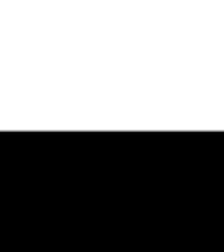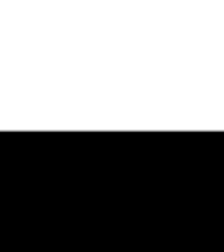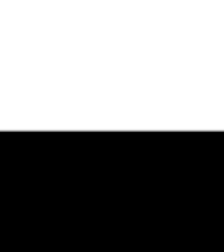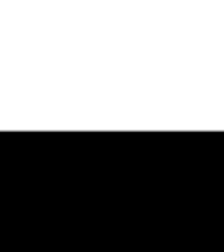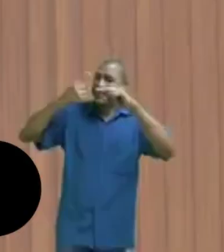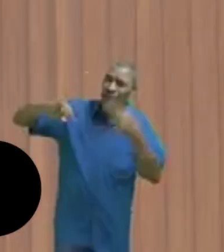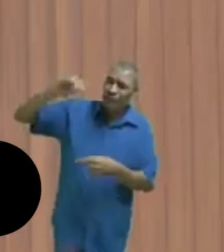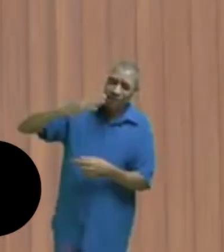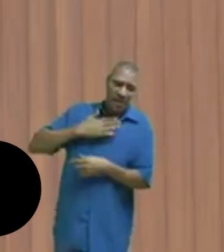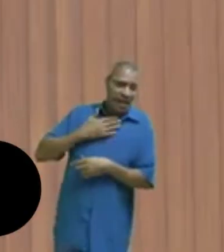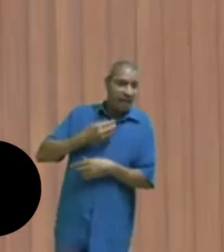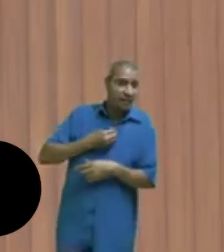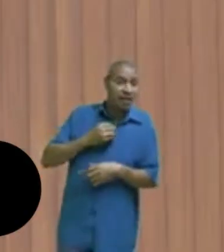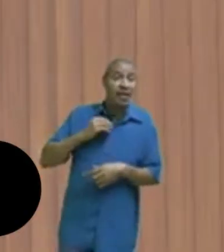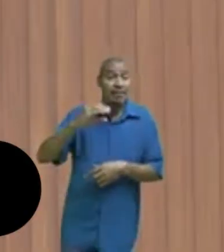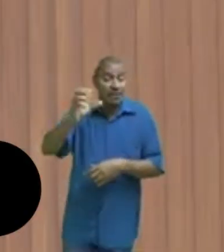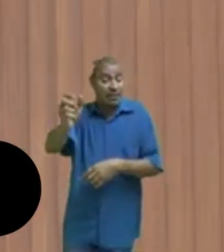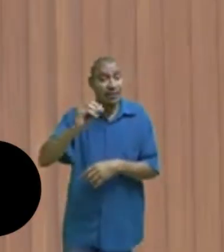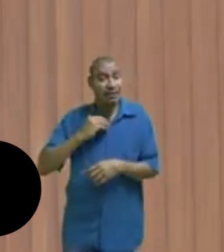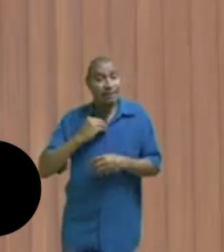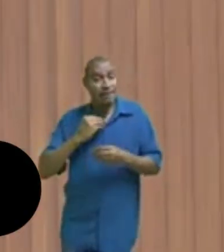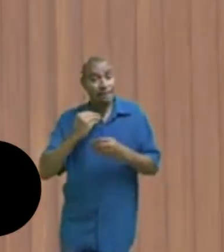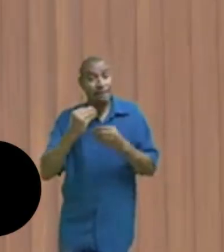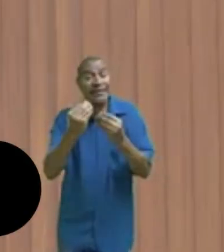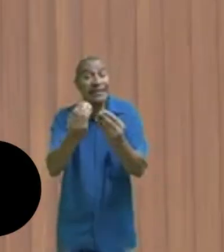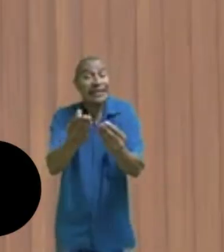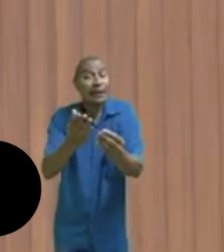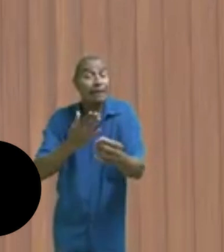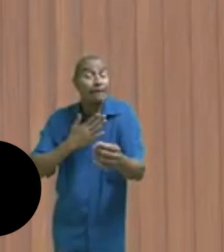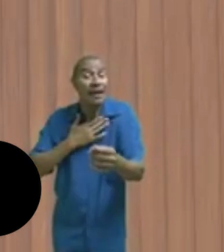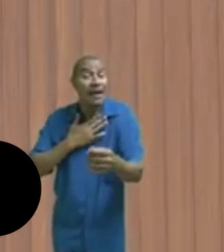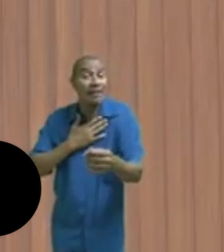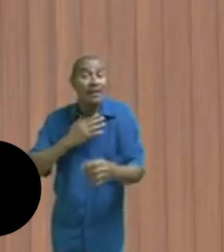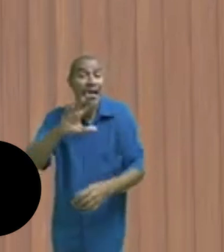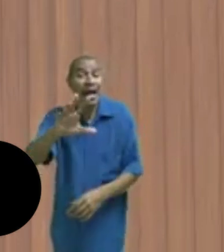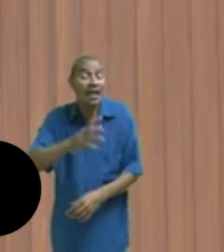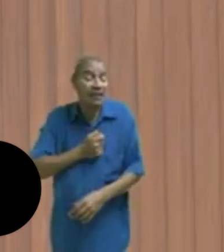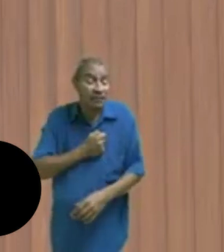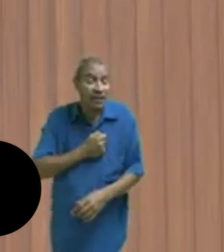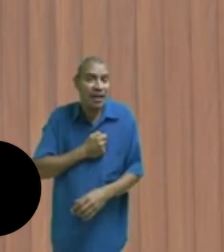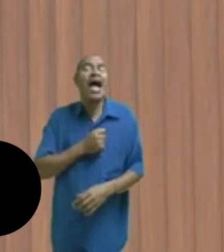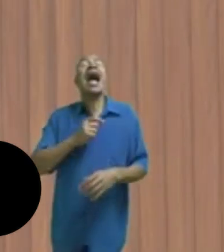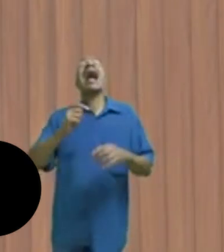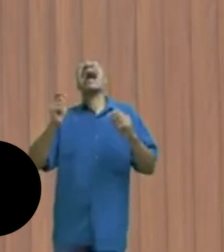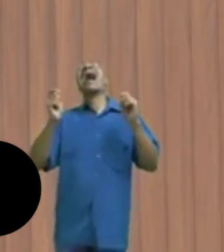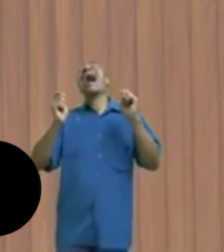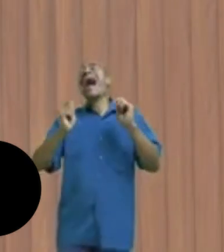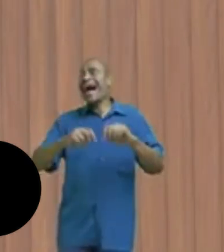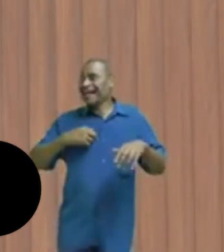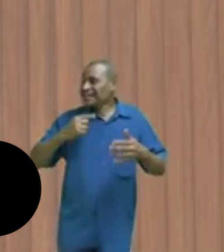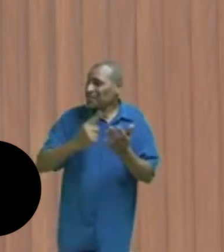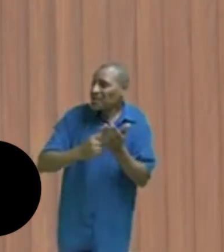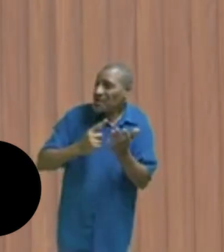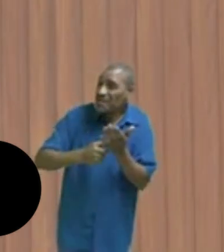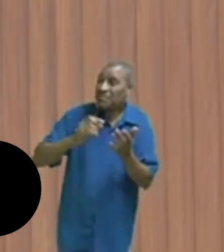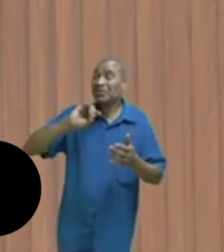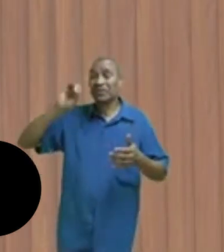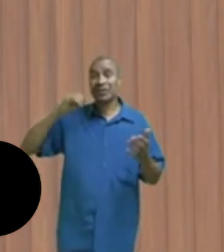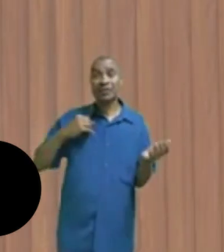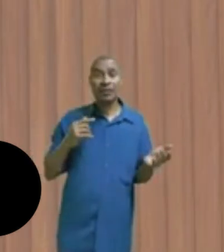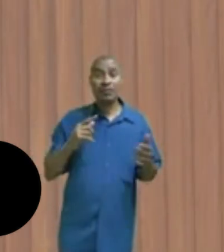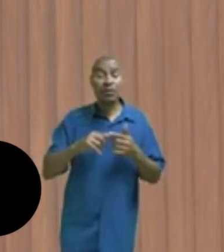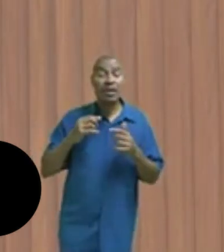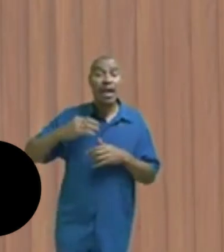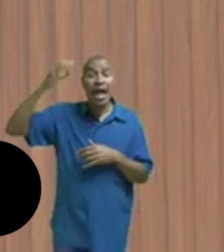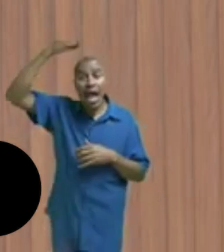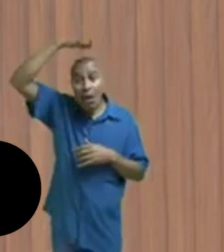e que me resgatou, e isso gera esperança no meu coração e aponta para a eternidade, na verdade não sou eu que digo, mas é o